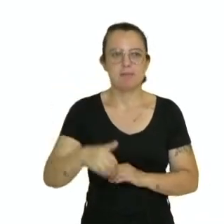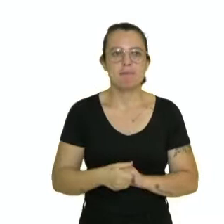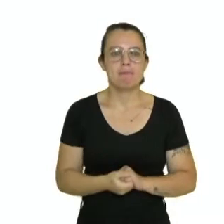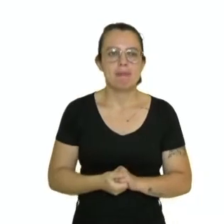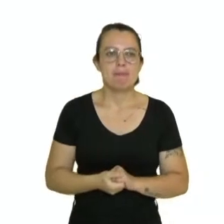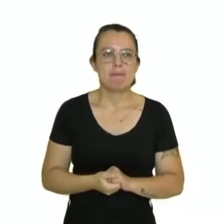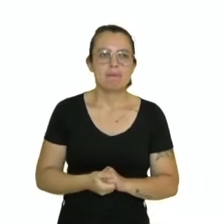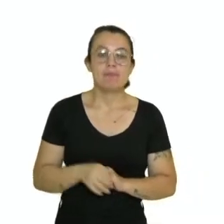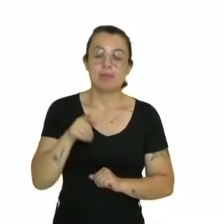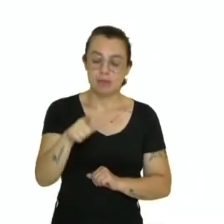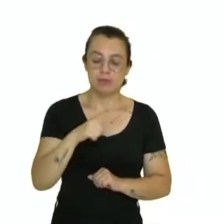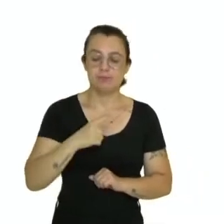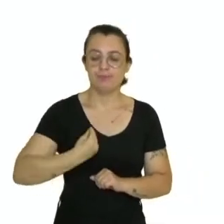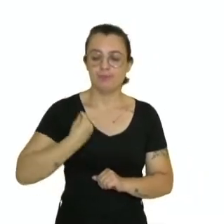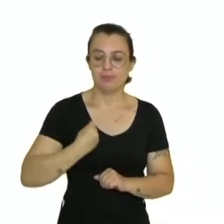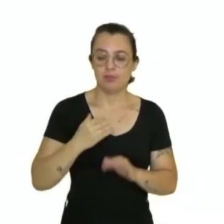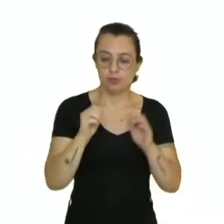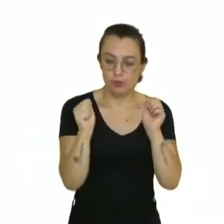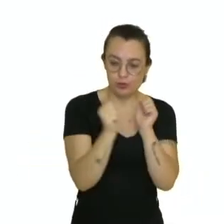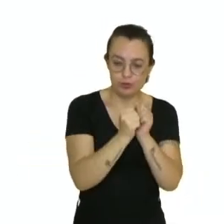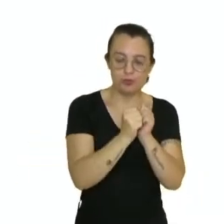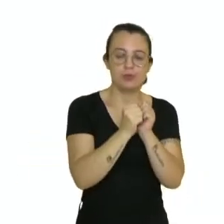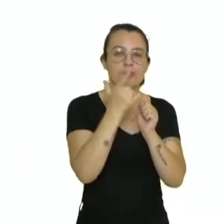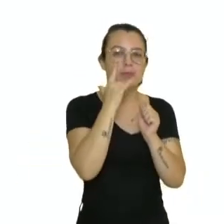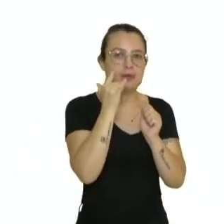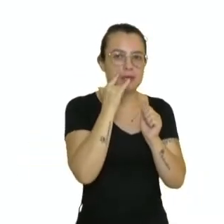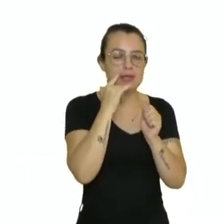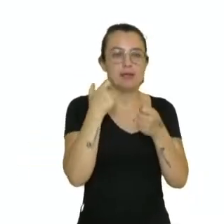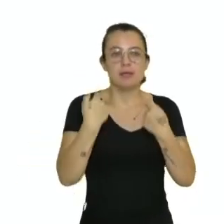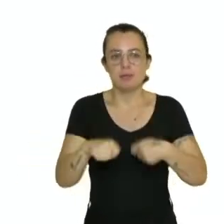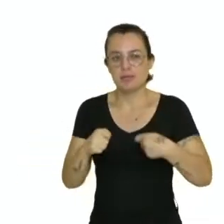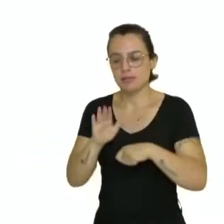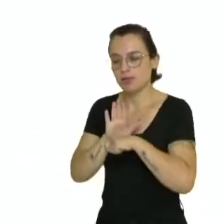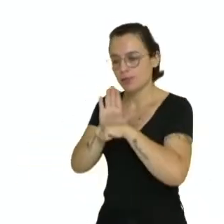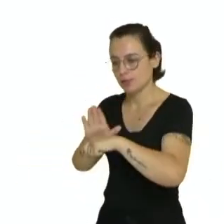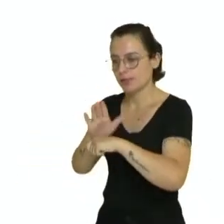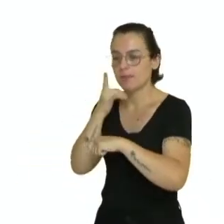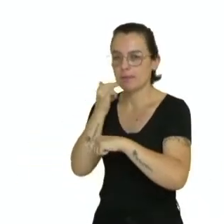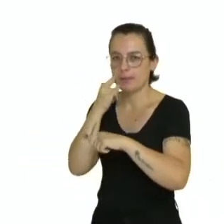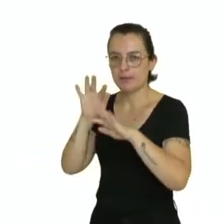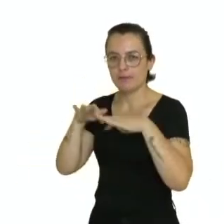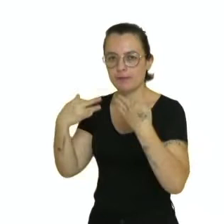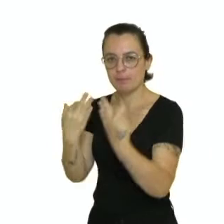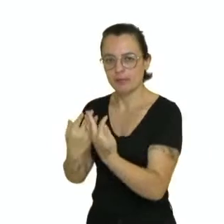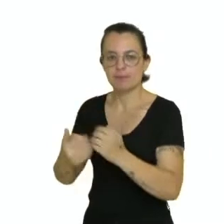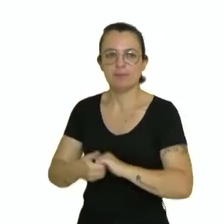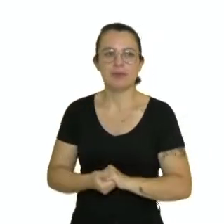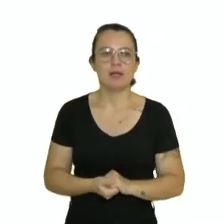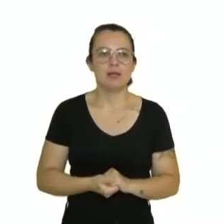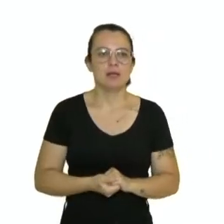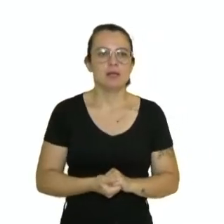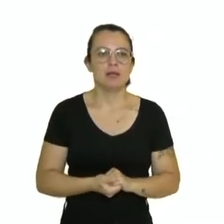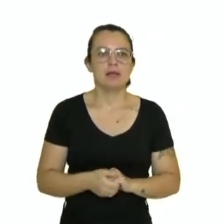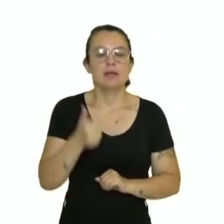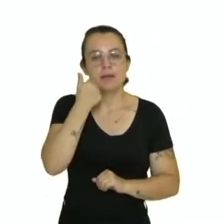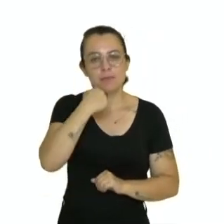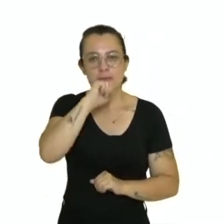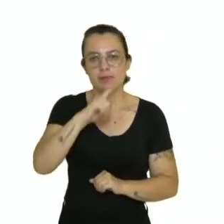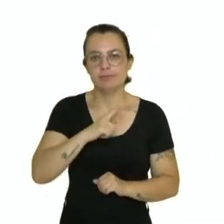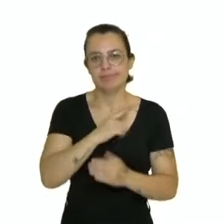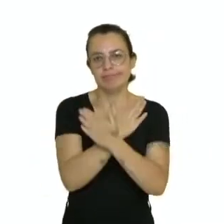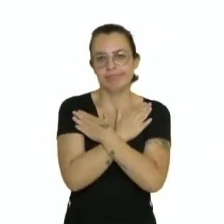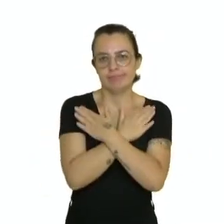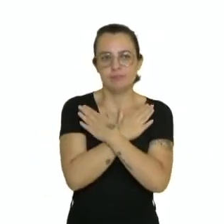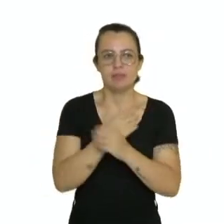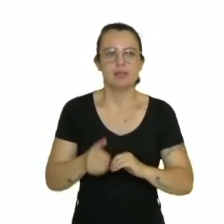Ela mora com os pais e pretende ajudar nas despesas essenciais da família, visto que a mãe está